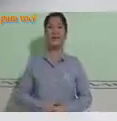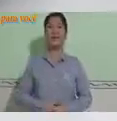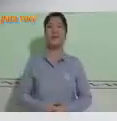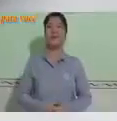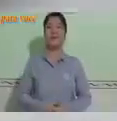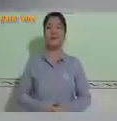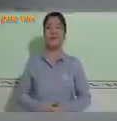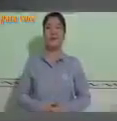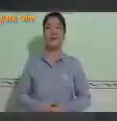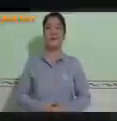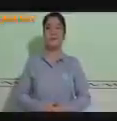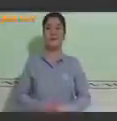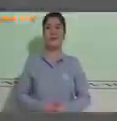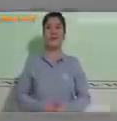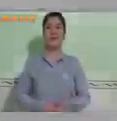vírgula